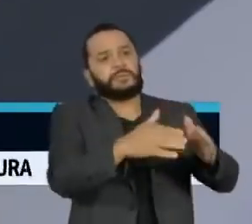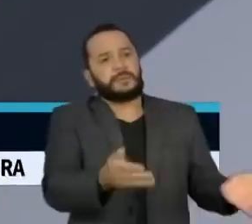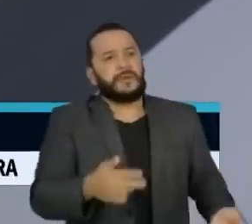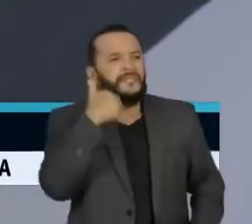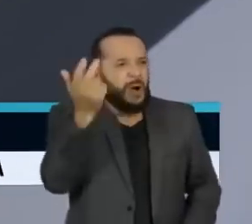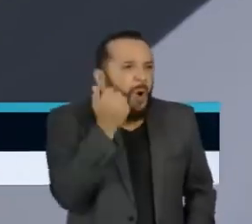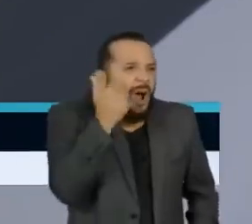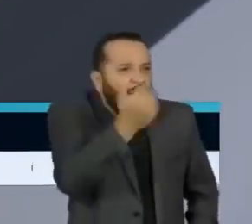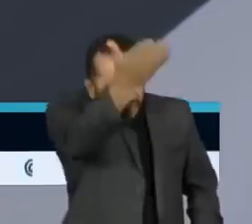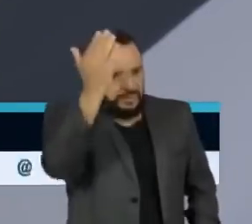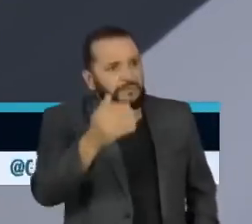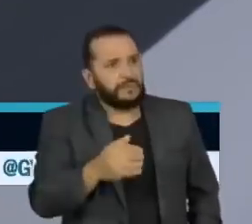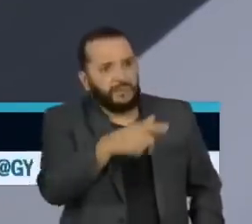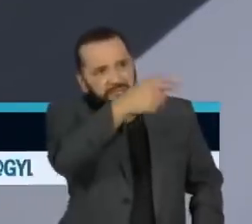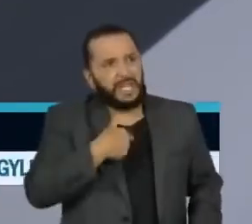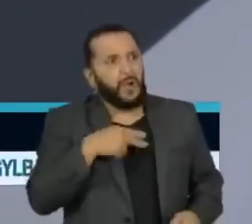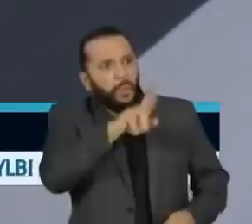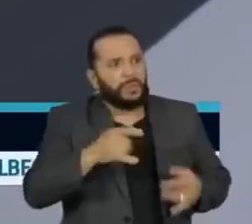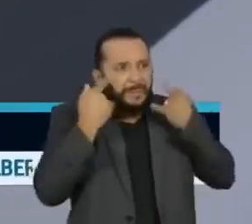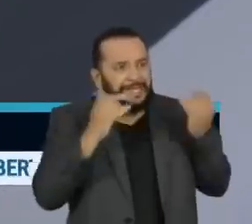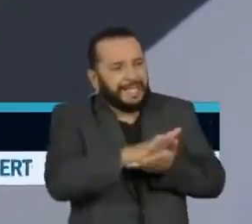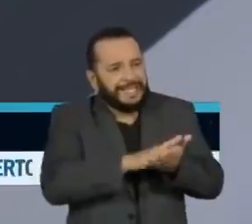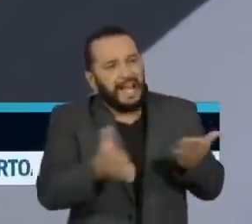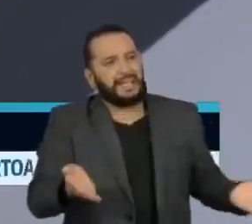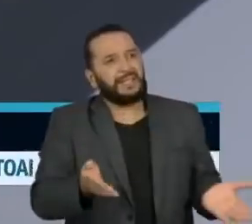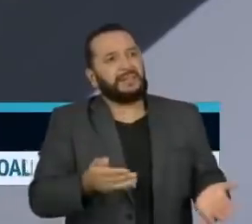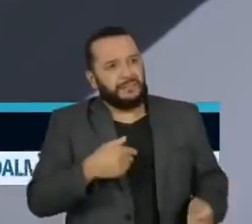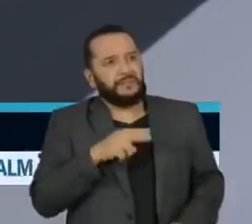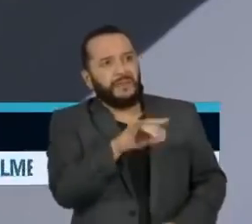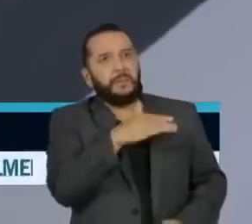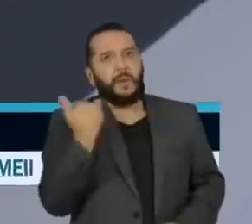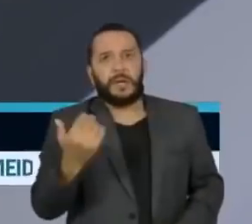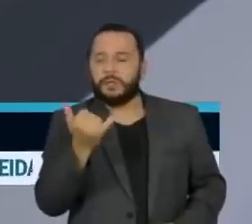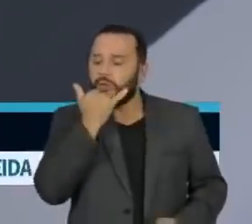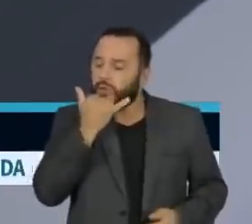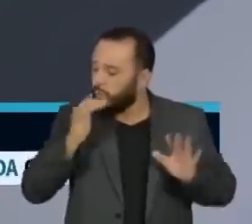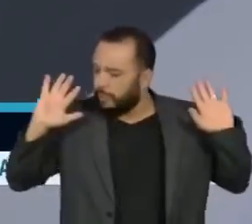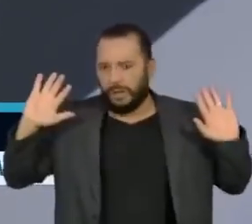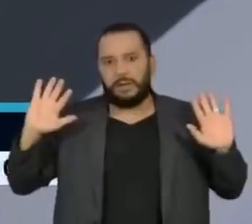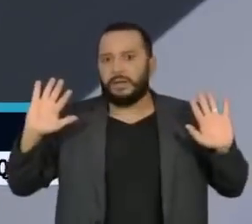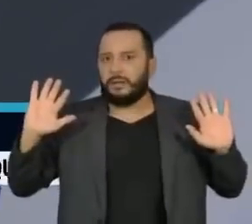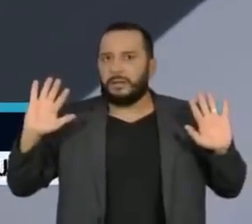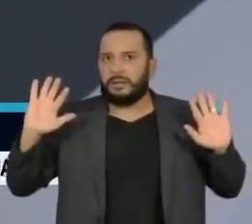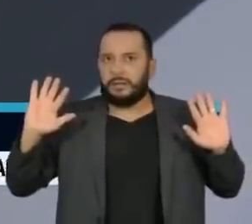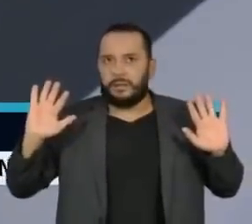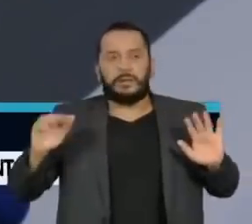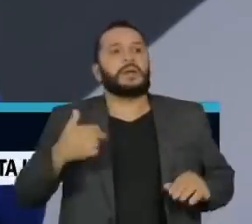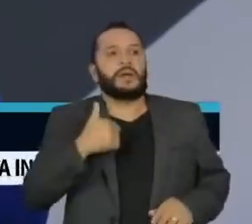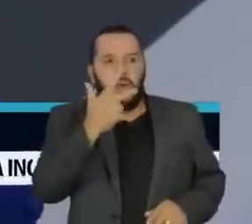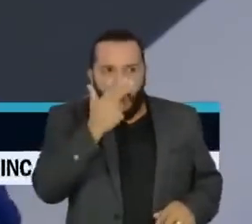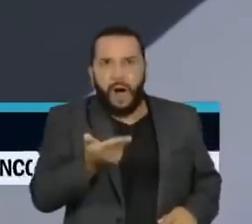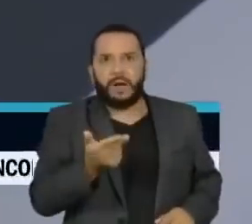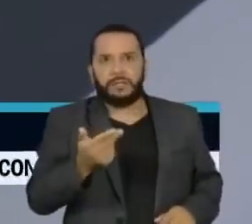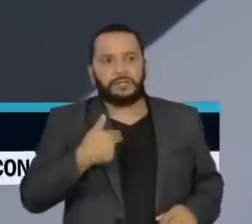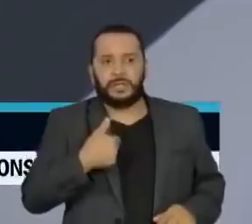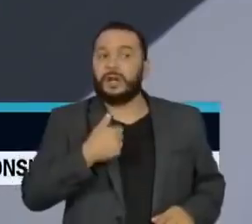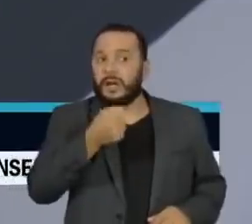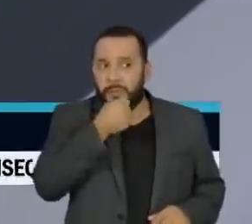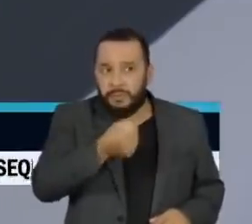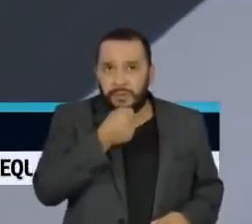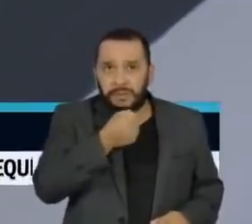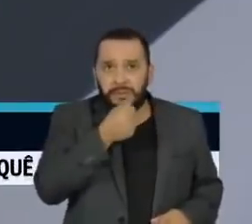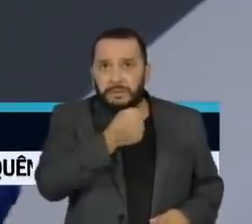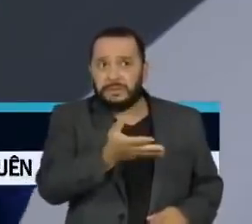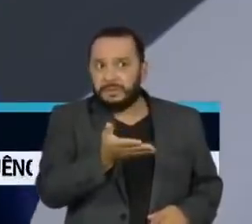vergonha nessa cara que ele vai matar alguém. Desculpe eu me exaltar, mas eu acho que realmente poucas vezes eu vi uma reportagem